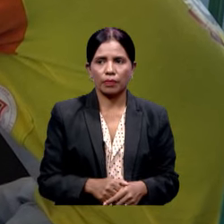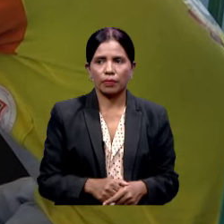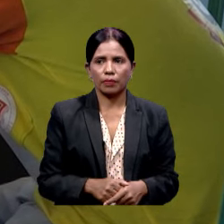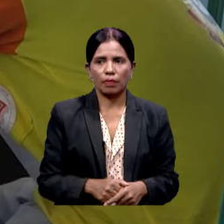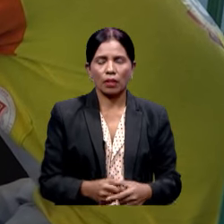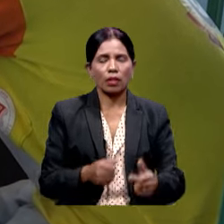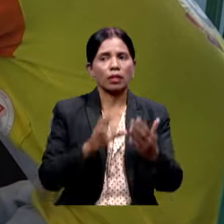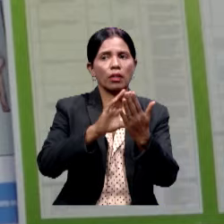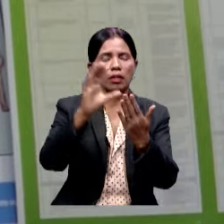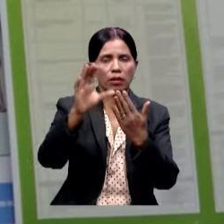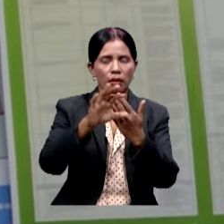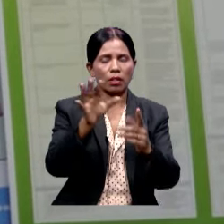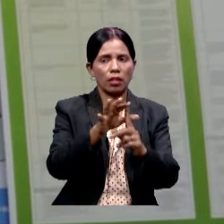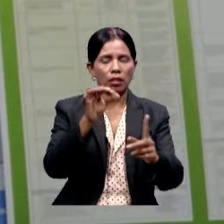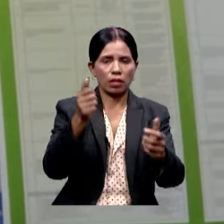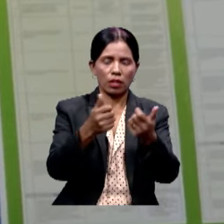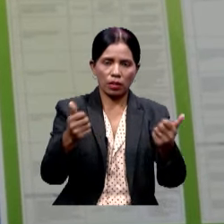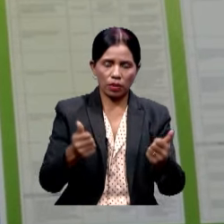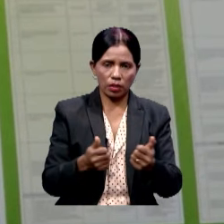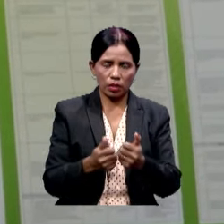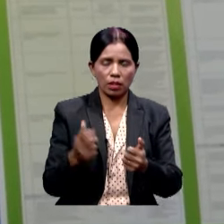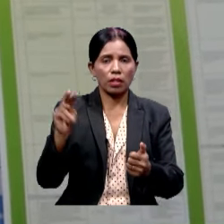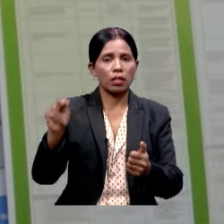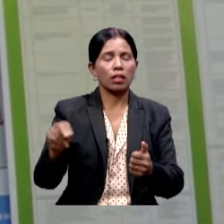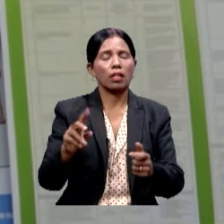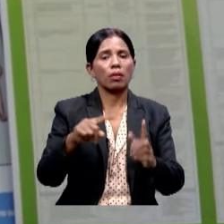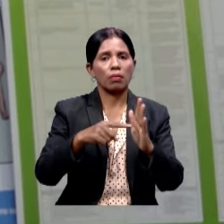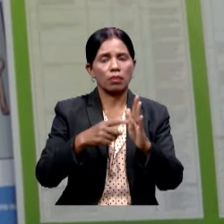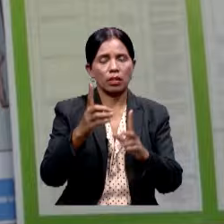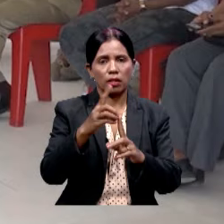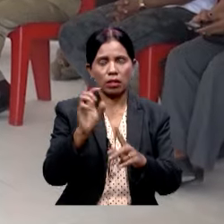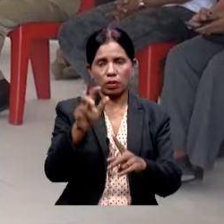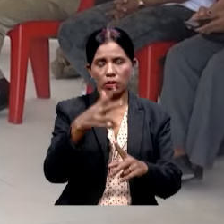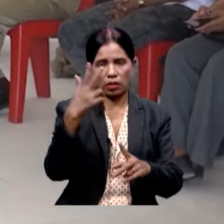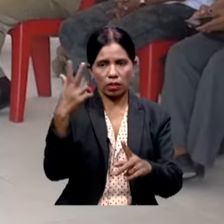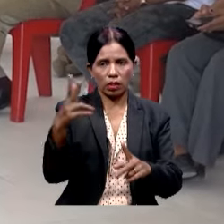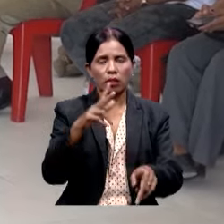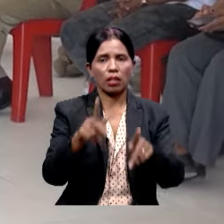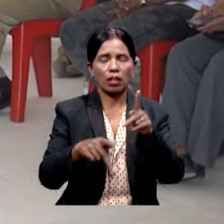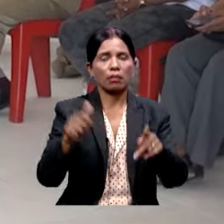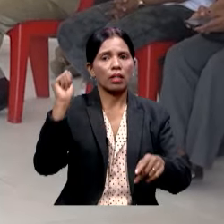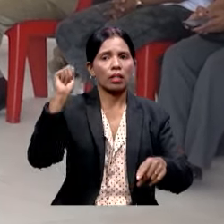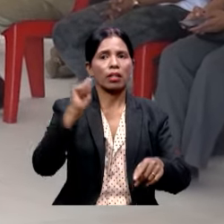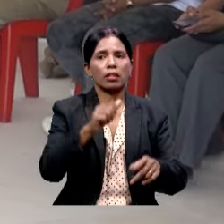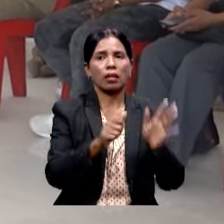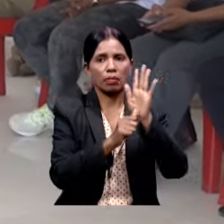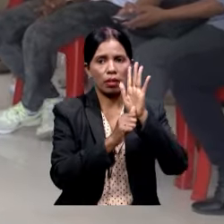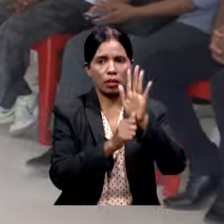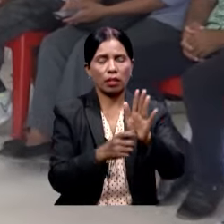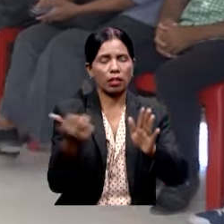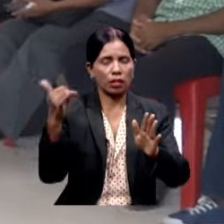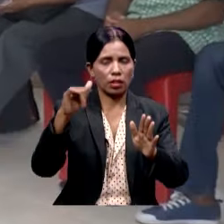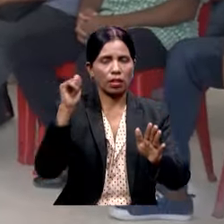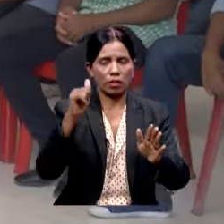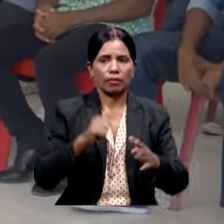Tuir calendário belisão autoridade local nian, hahu e haloron sanulure sintolu, cada candidato hahu apresenta sirane